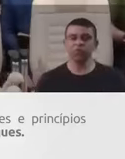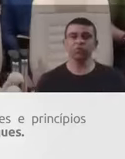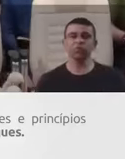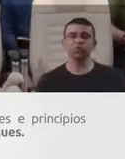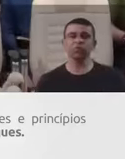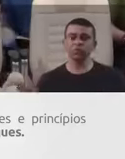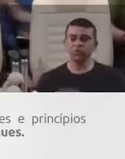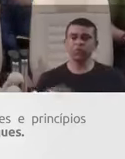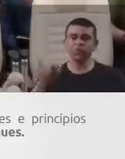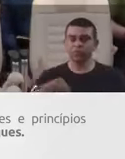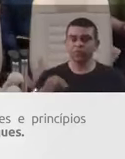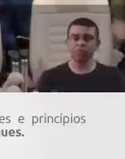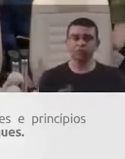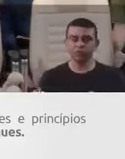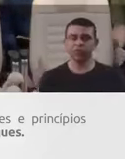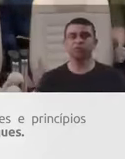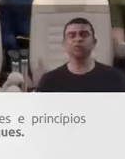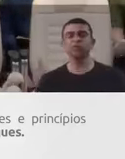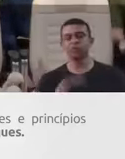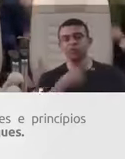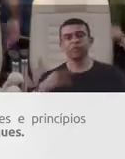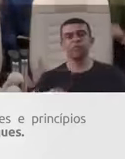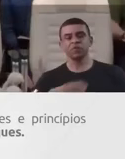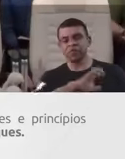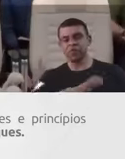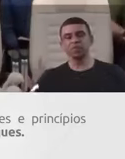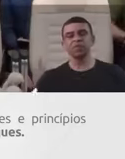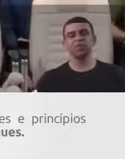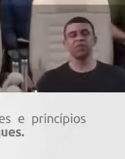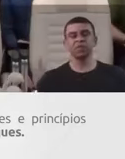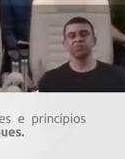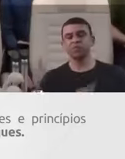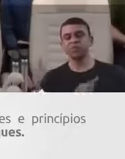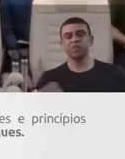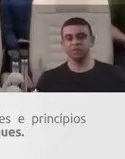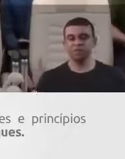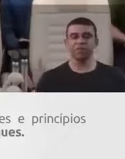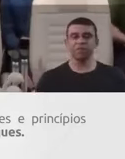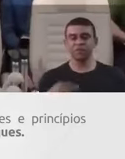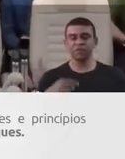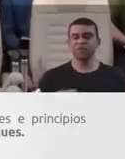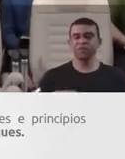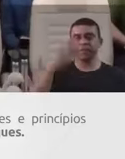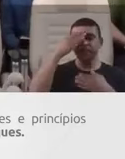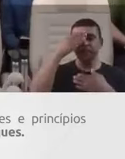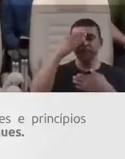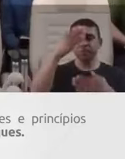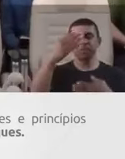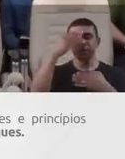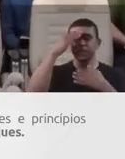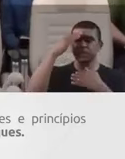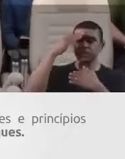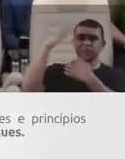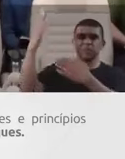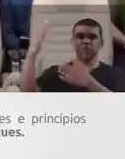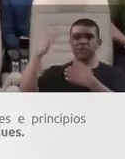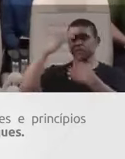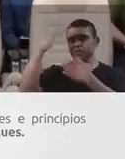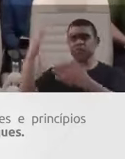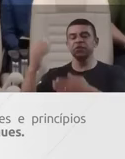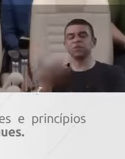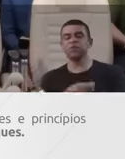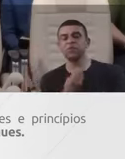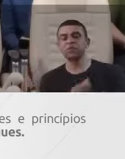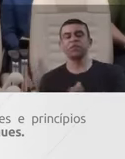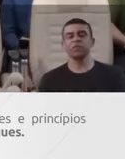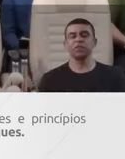pastor presidente nesta igreja, minha gratidão a Deus pela liderança deste servo. Pastor